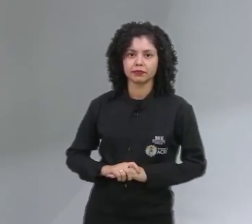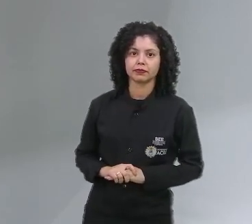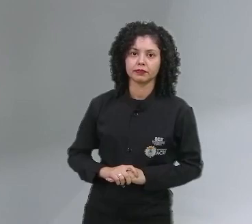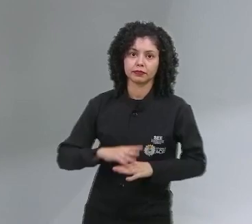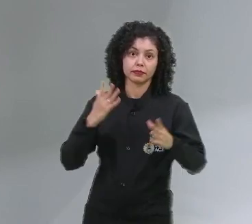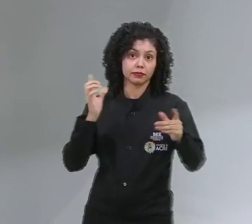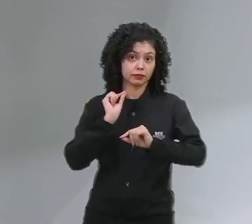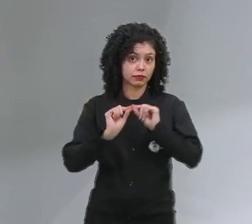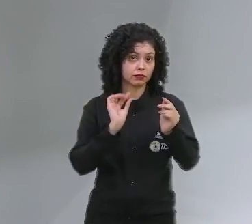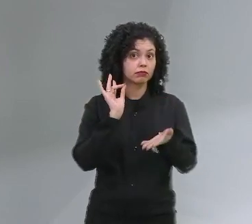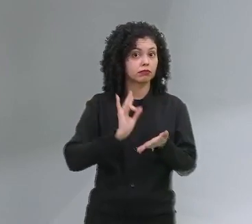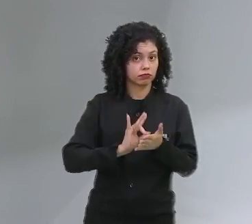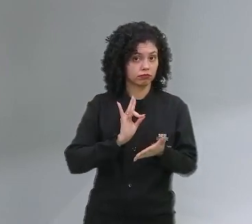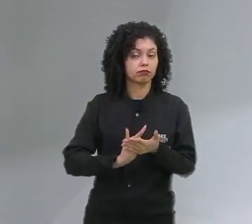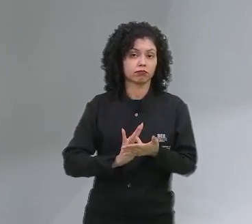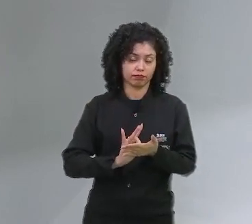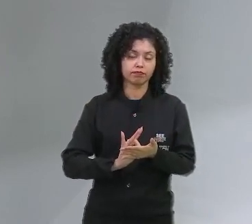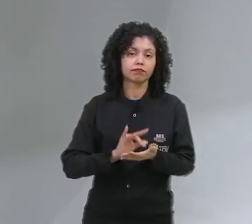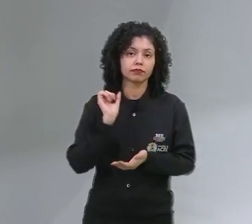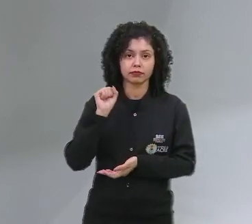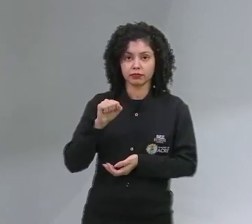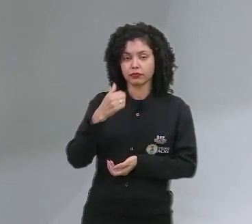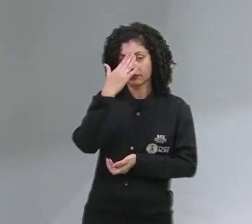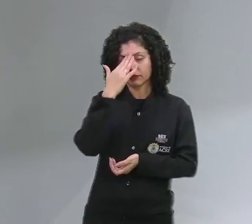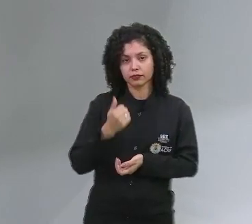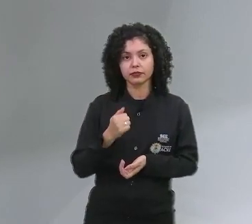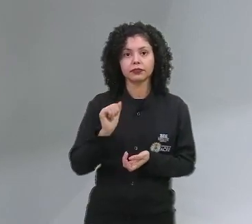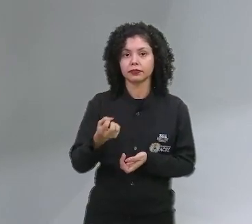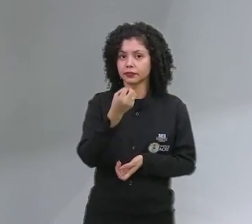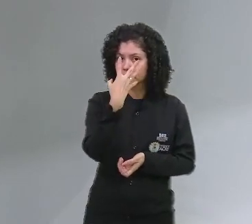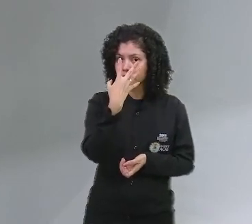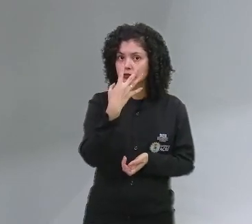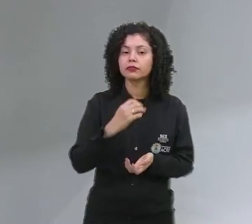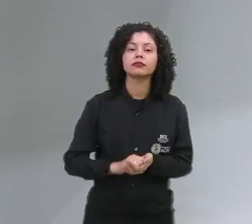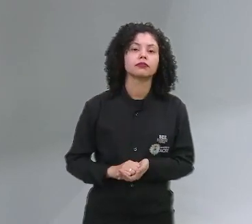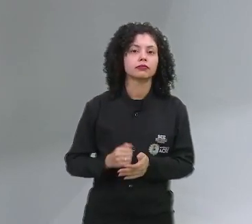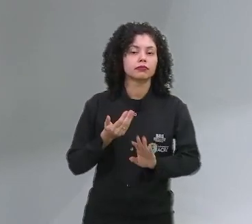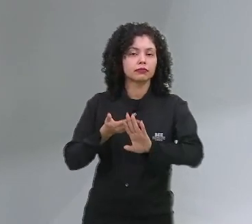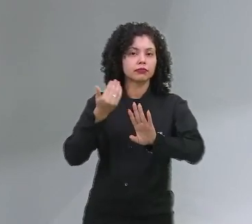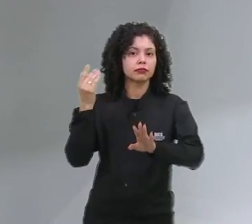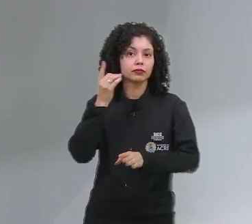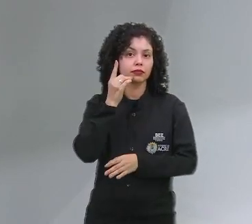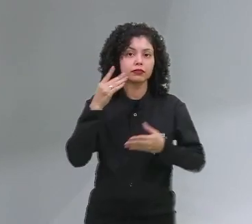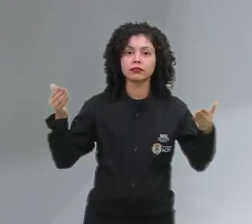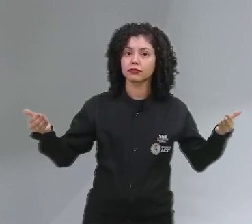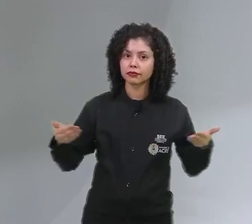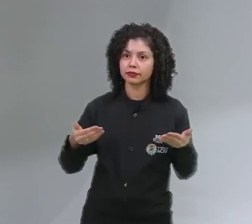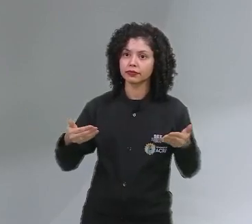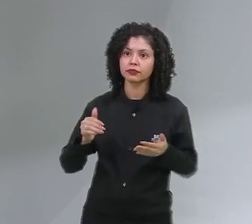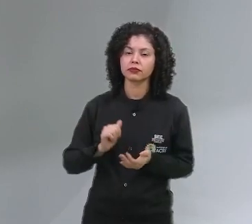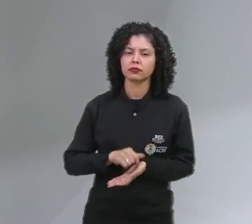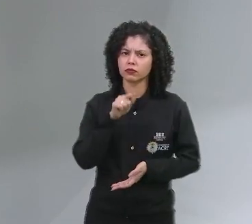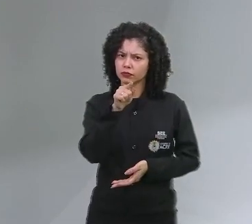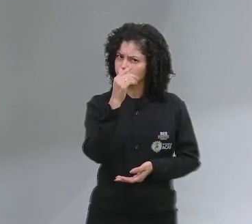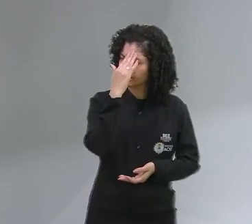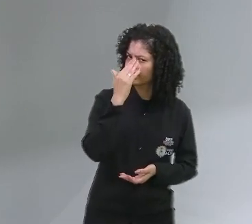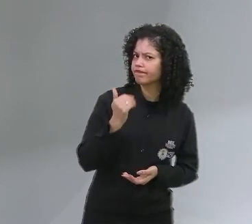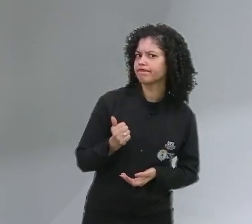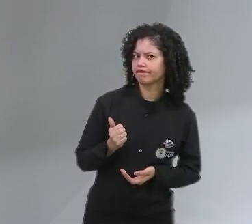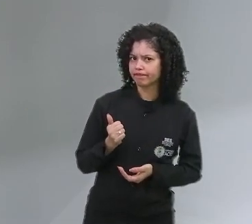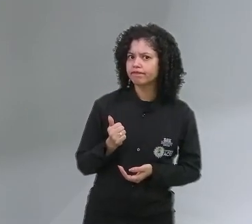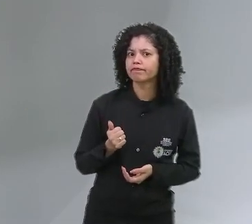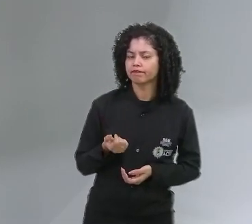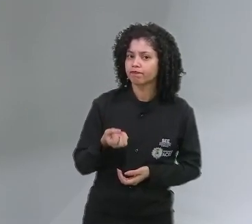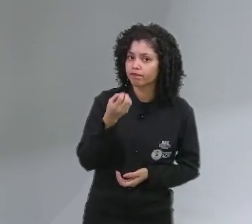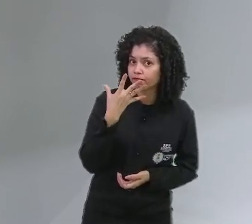Que isso é fato, todo mundo já sabe, que a fotografia é um fenômeno nos dias atuais. Mas vocês sabiam que